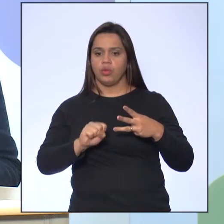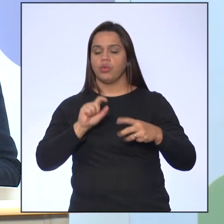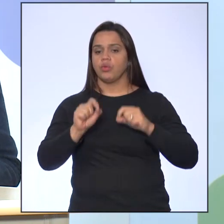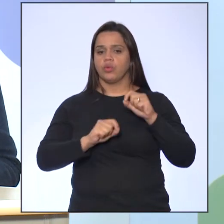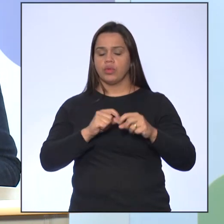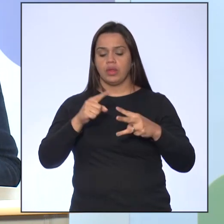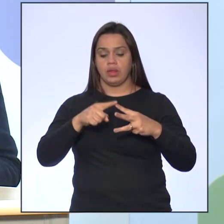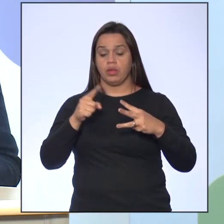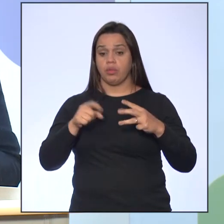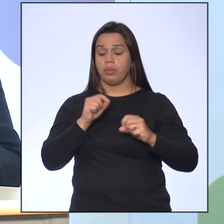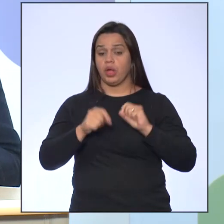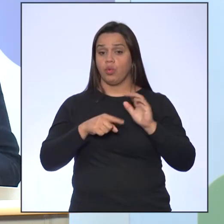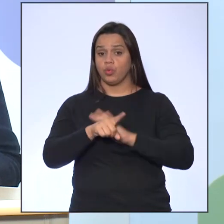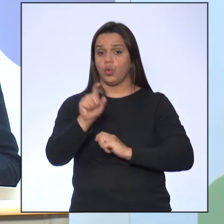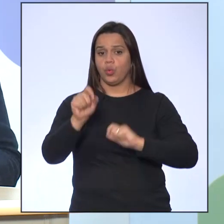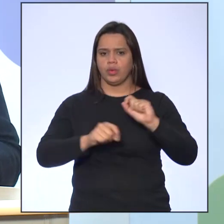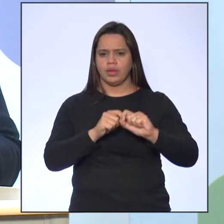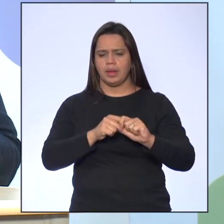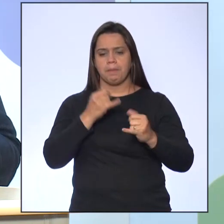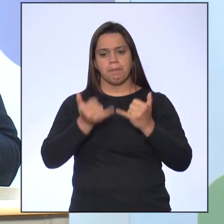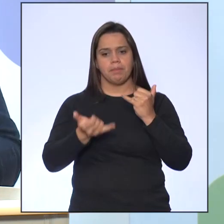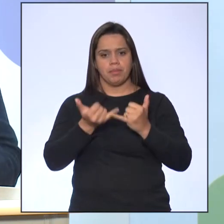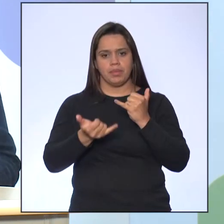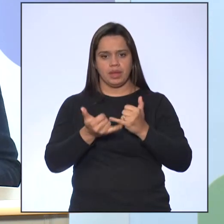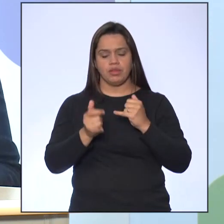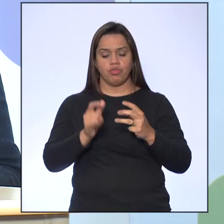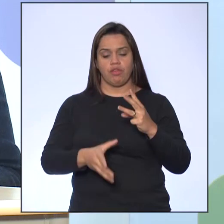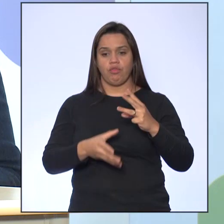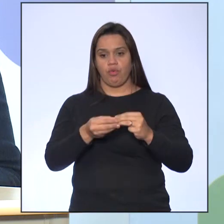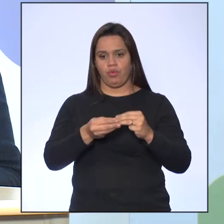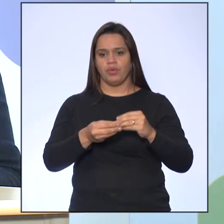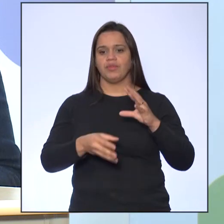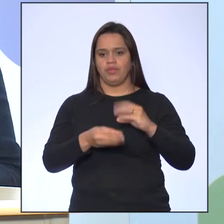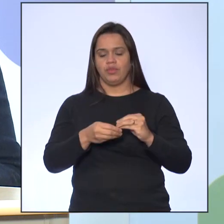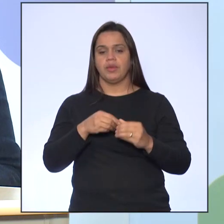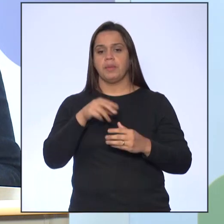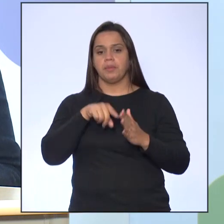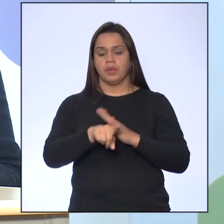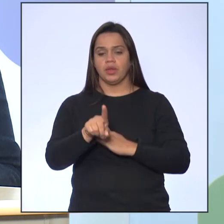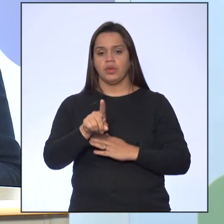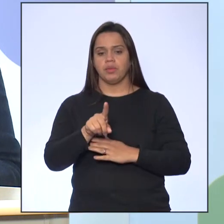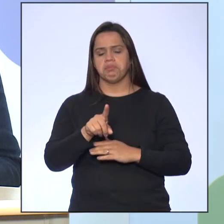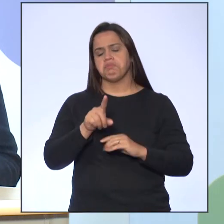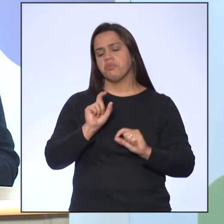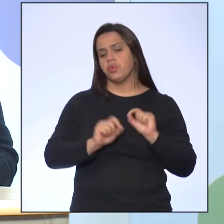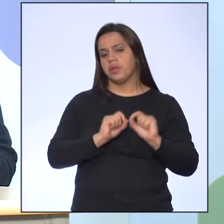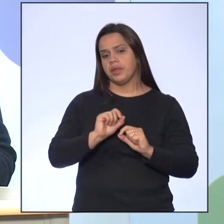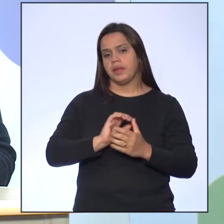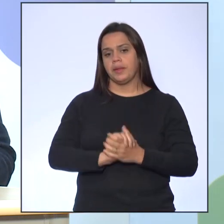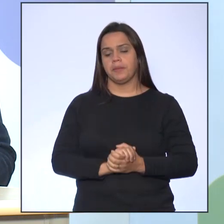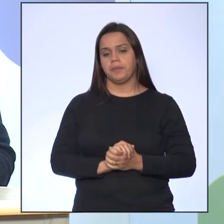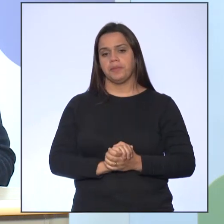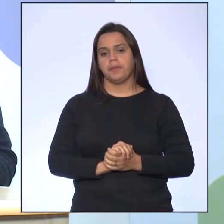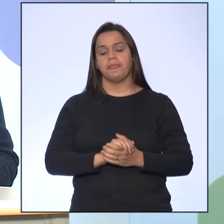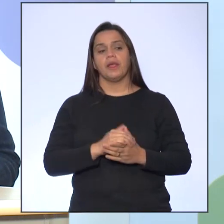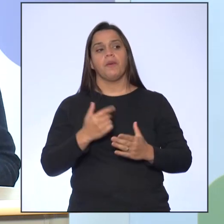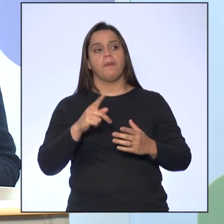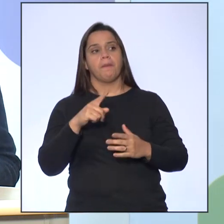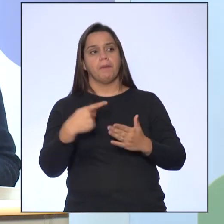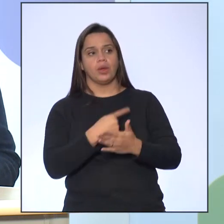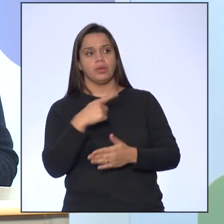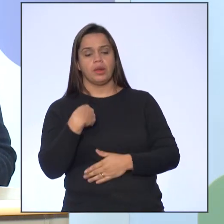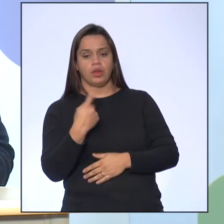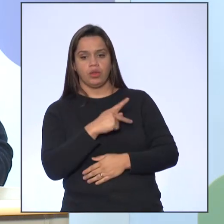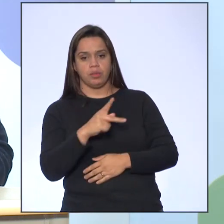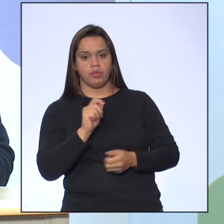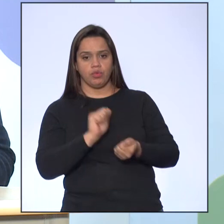Rogério e Jonas têm uma pergunta assim similar, então eu vou até, né, citar a mesma pergunta aqui, ó. Eles estão perguntando para nós aqui, professora, se tem